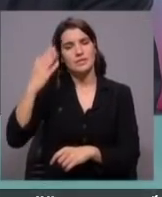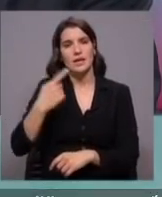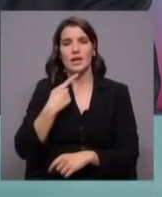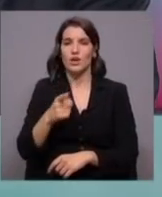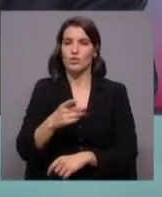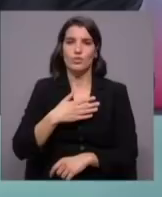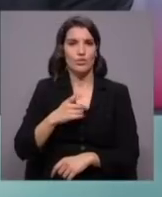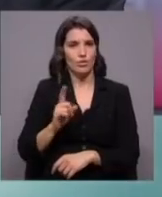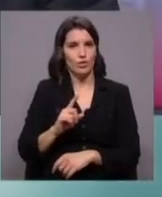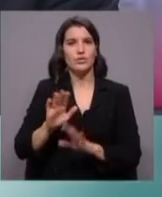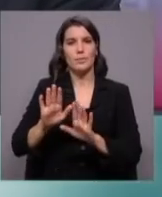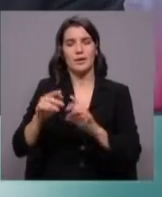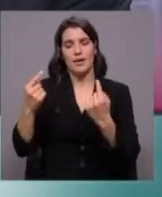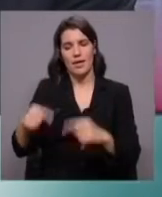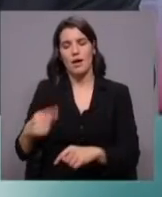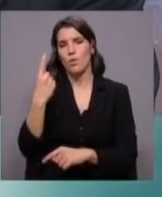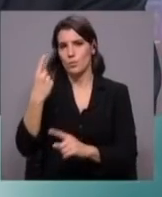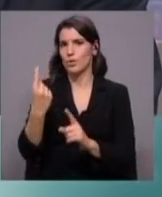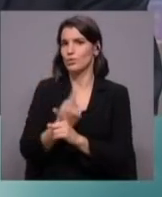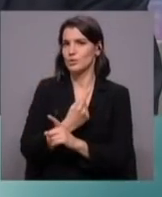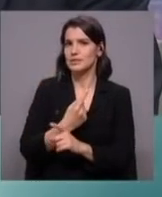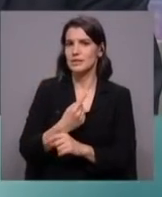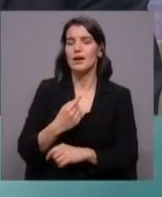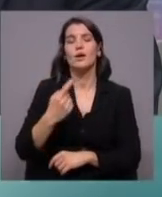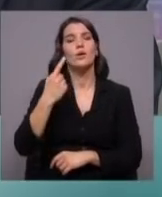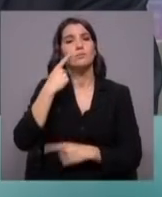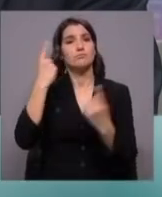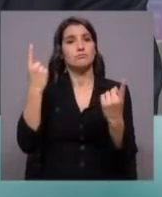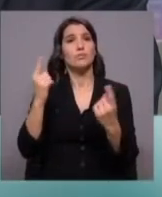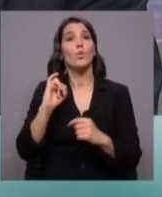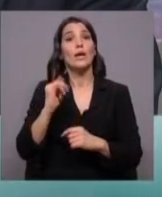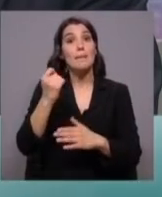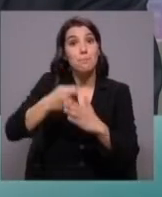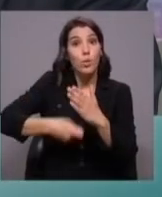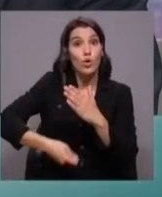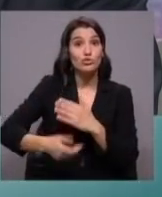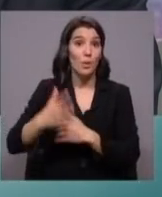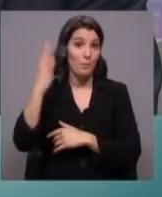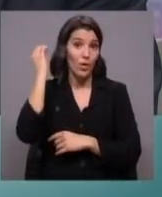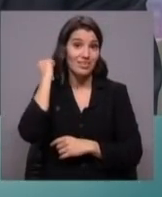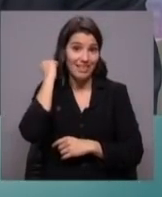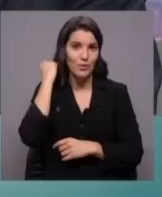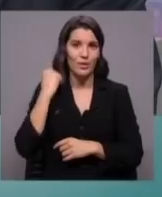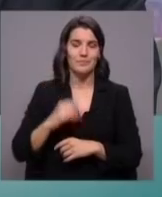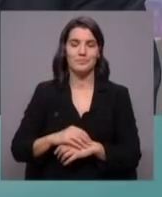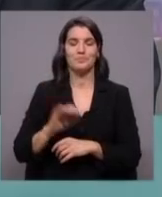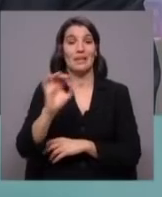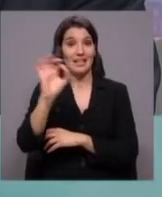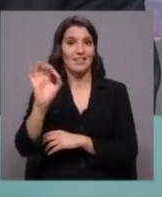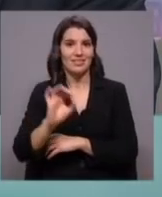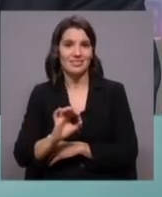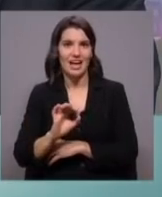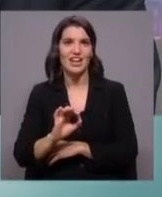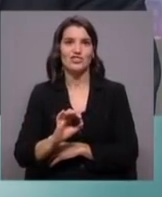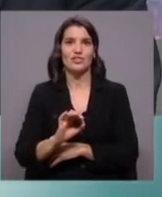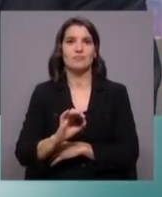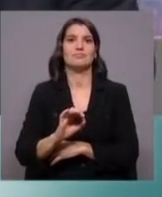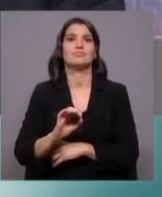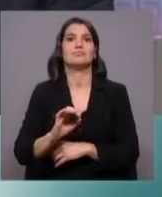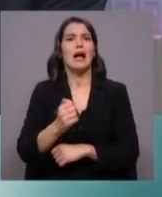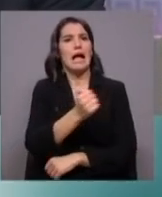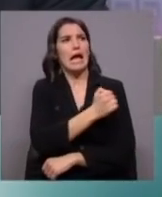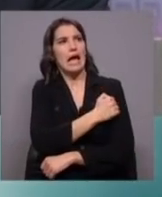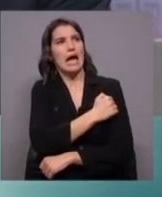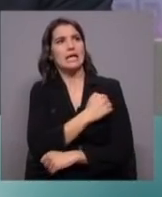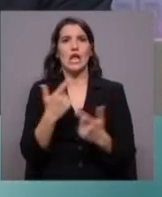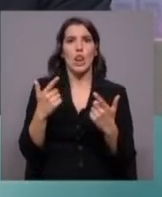foi com piso. Mas existe uma coisa que ficou conhecido como imposto morta-água, que é uma taxa sobre o património imobiliário de luxo, ou seja, uma taxa